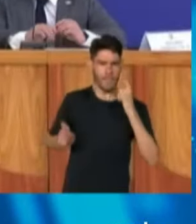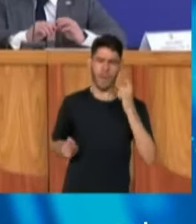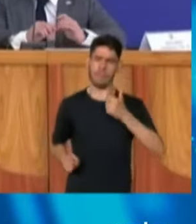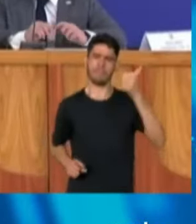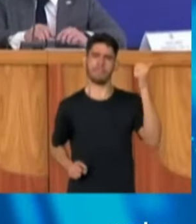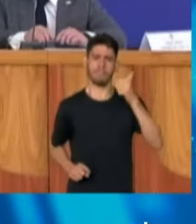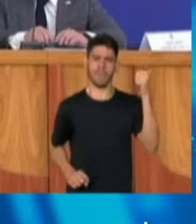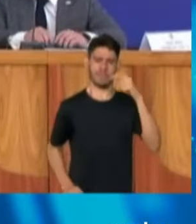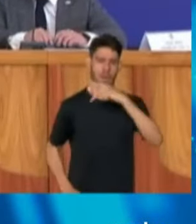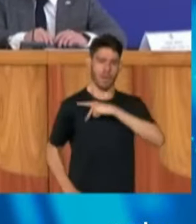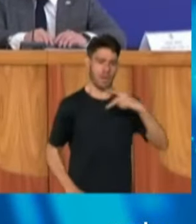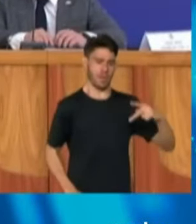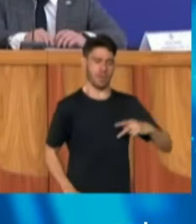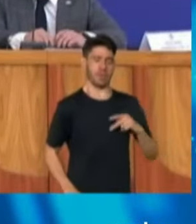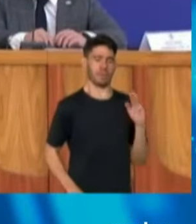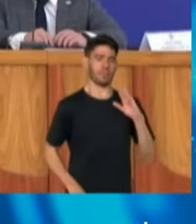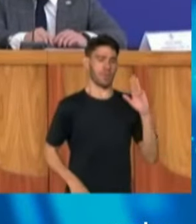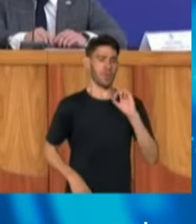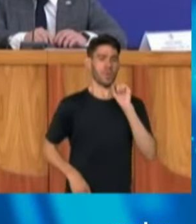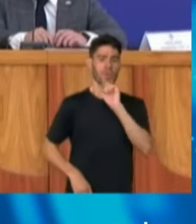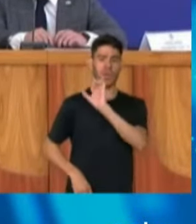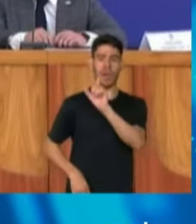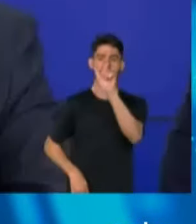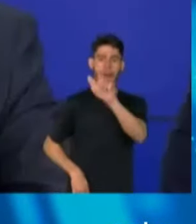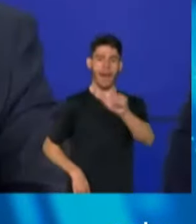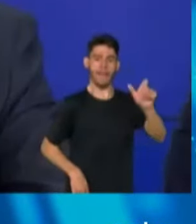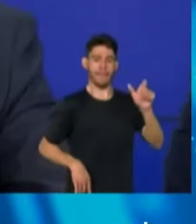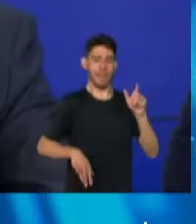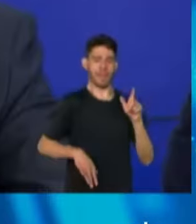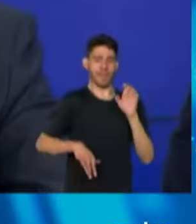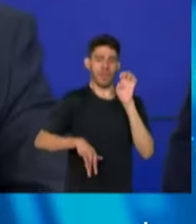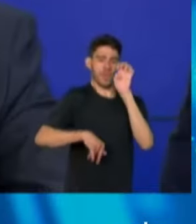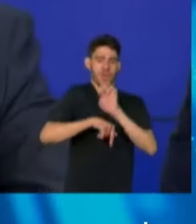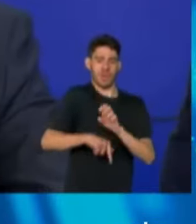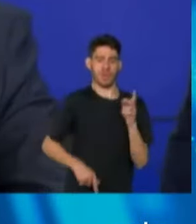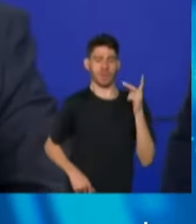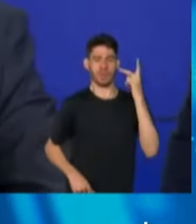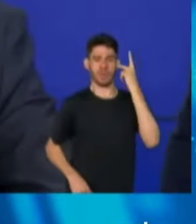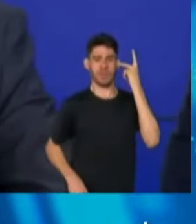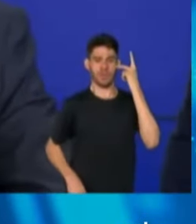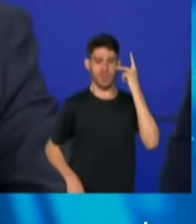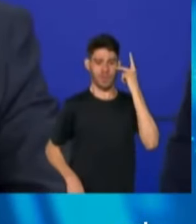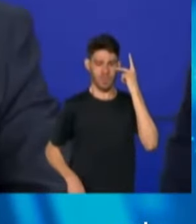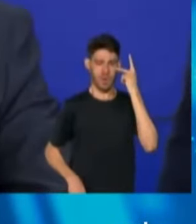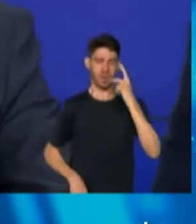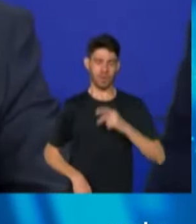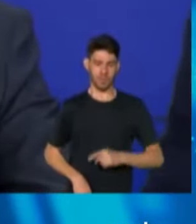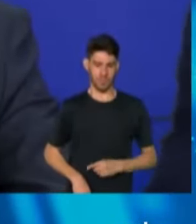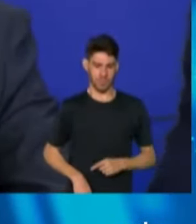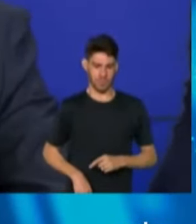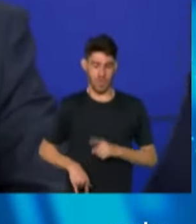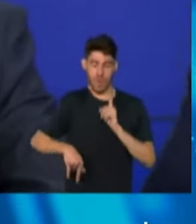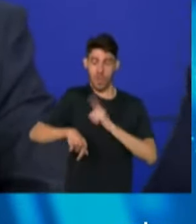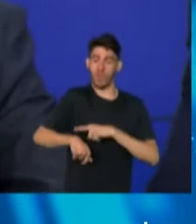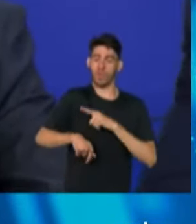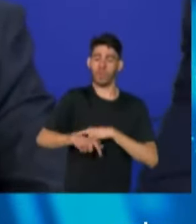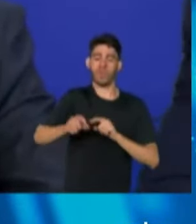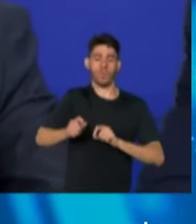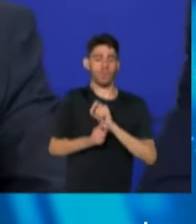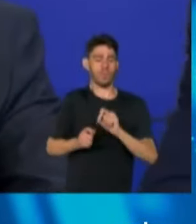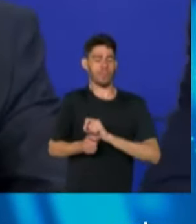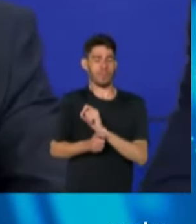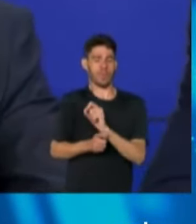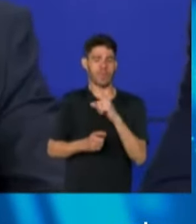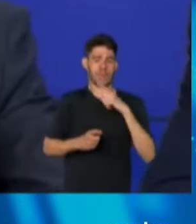ação principalmente para tentar reverter ali os dados causados aos mais de 2 milhões de paulistanos que